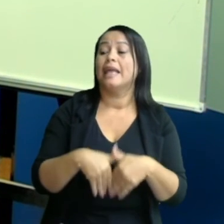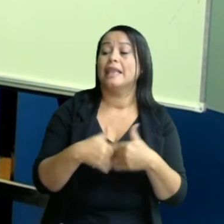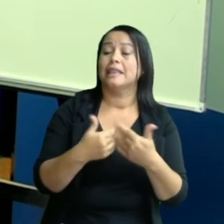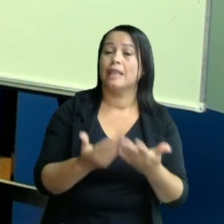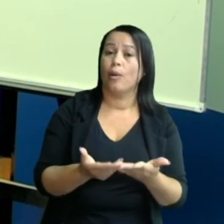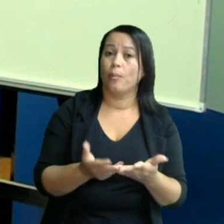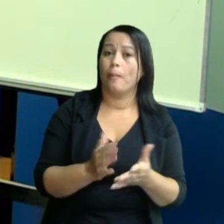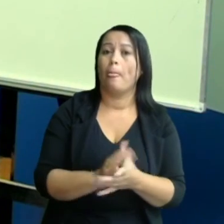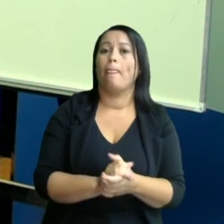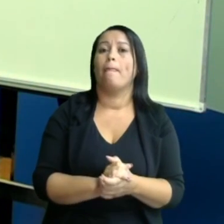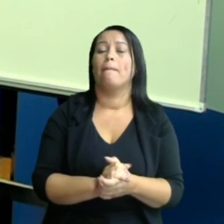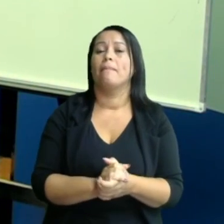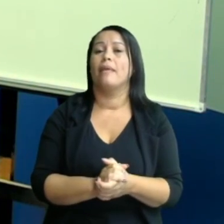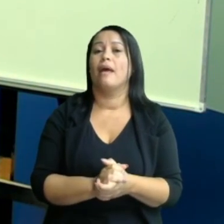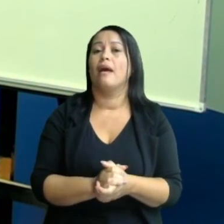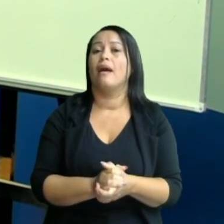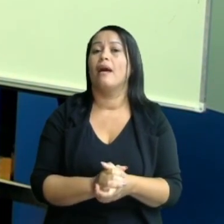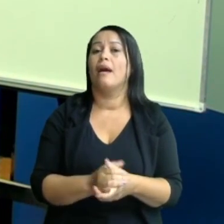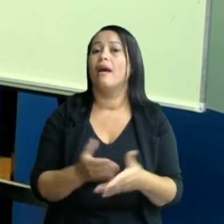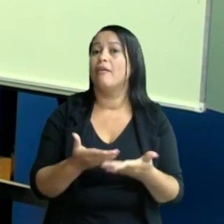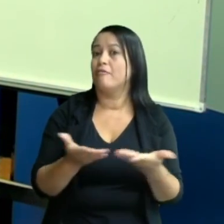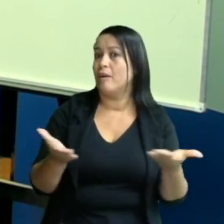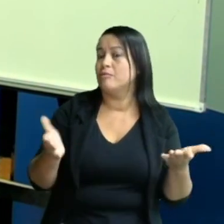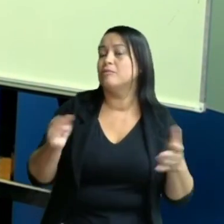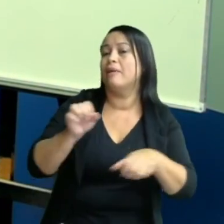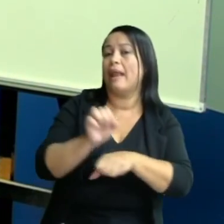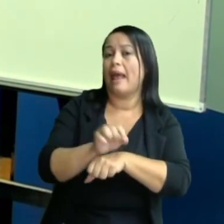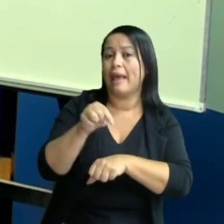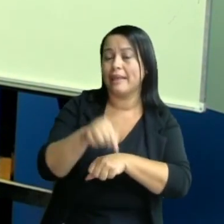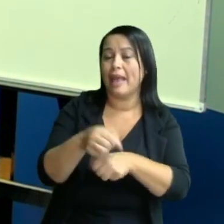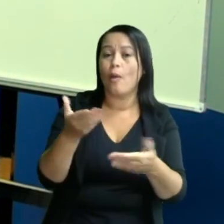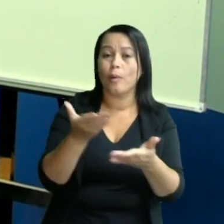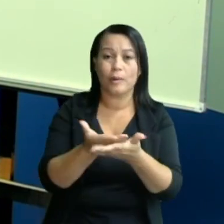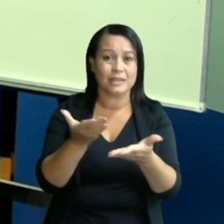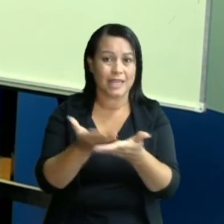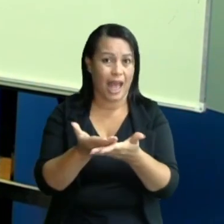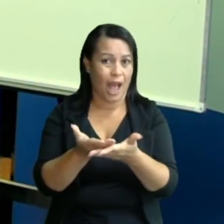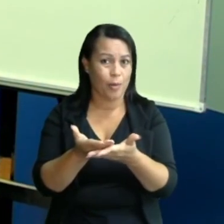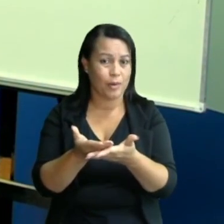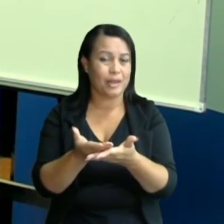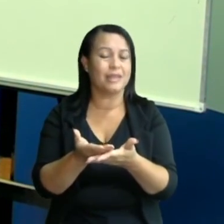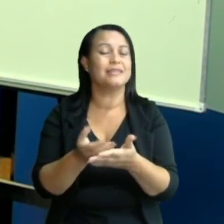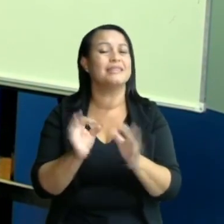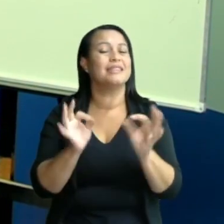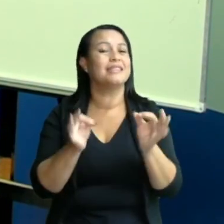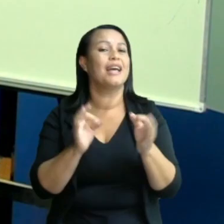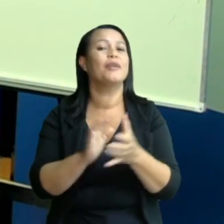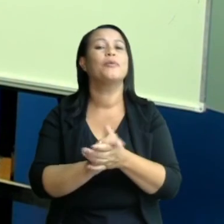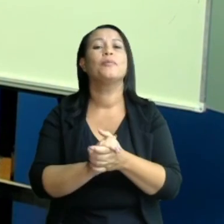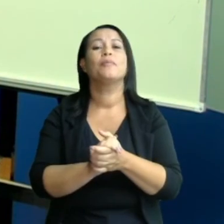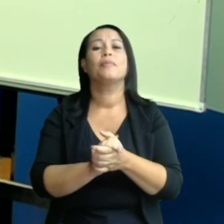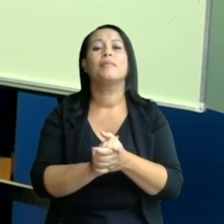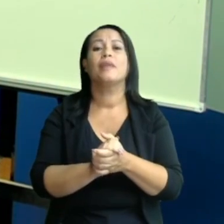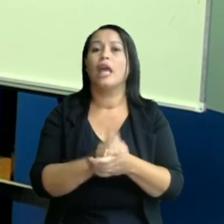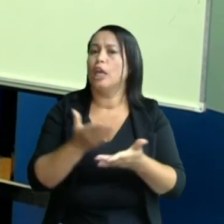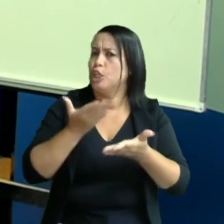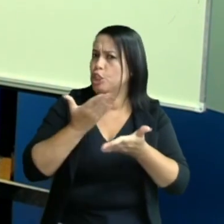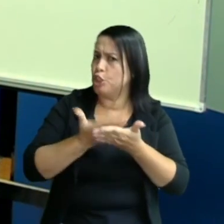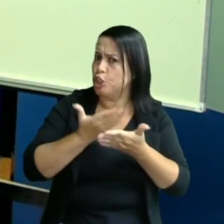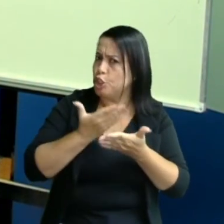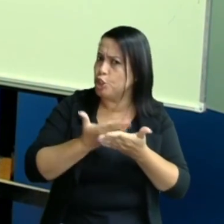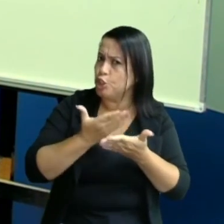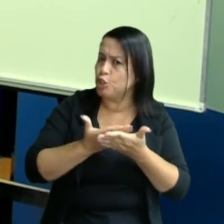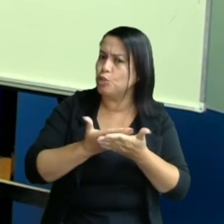Então, ficamos por aqui com a nossa aula, tá certo? Então,